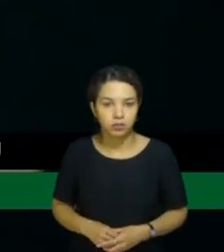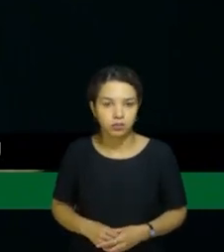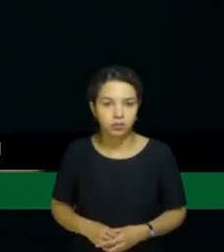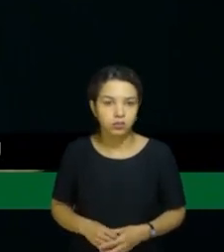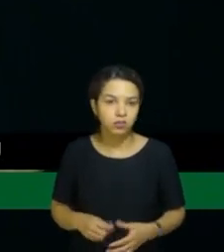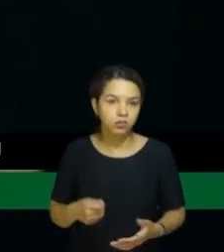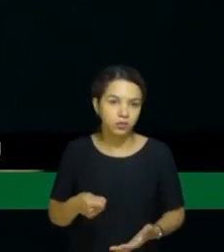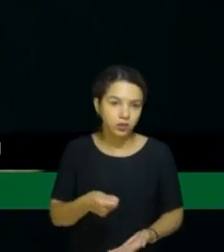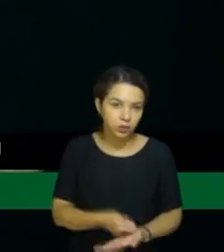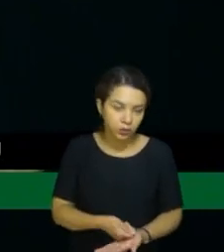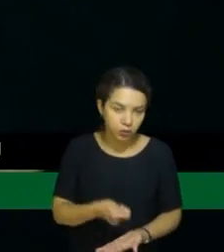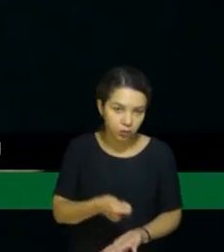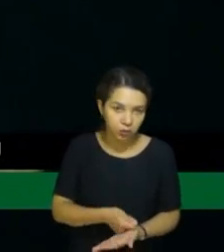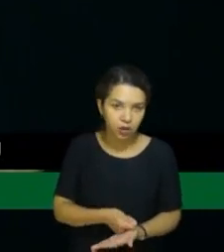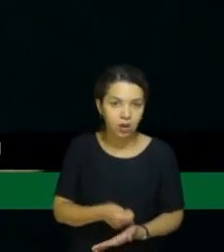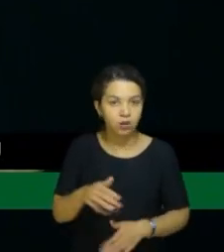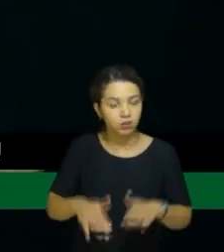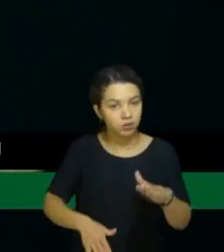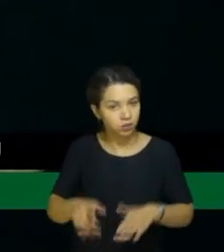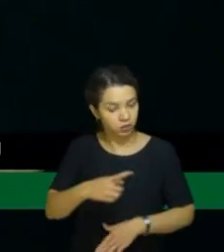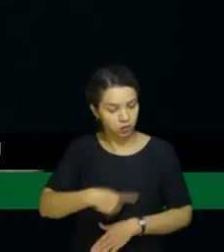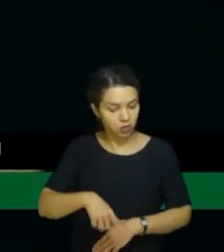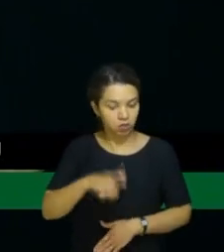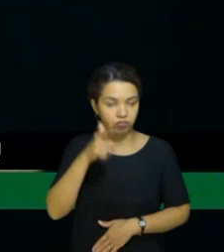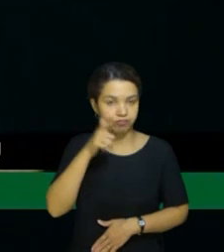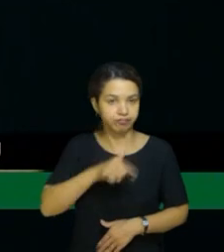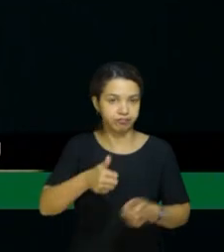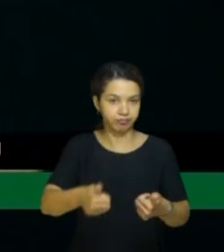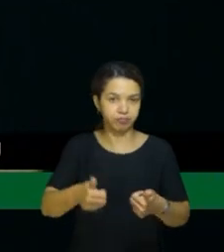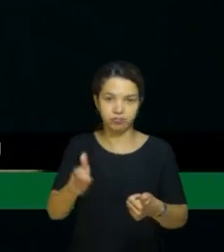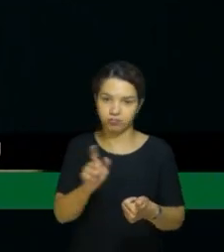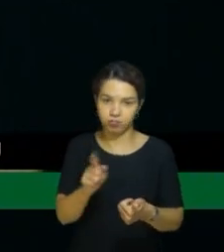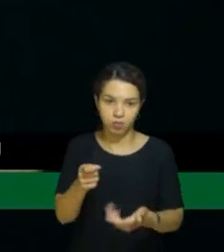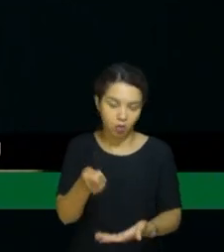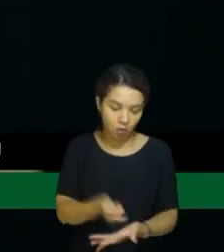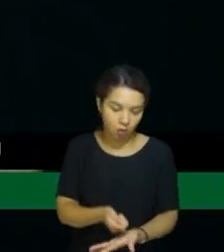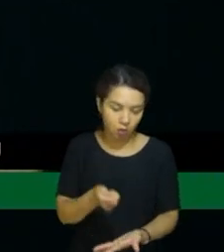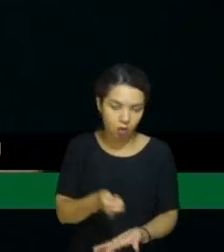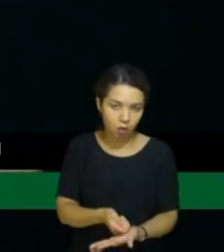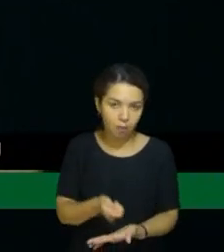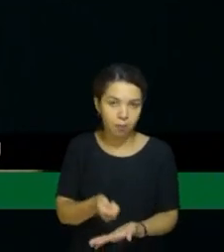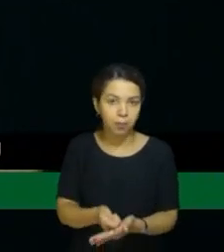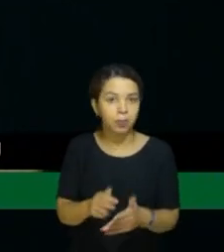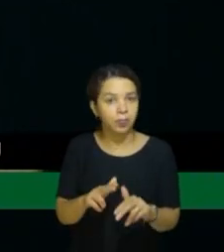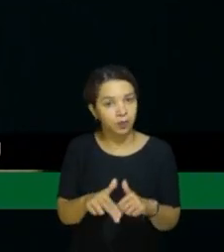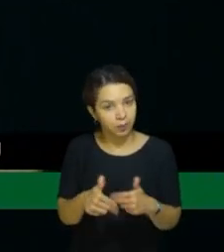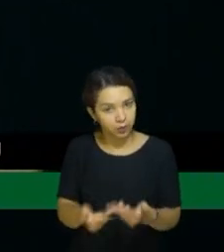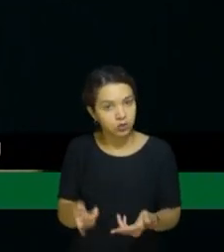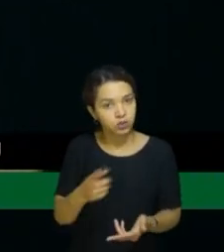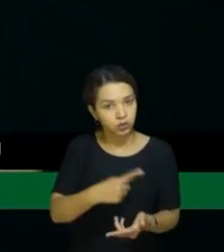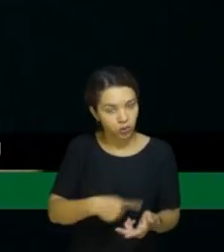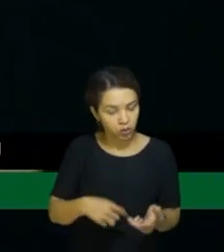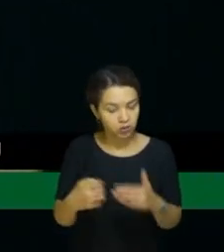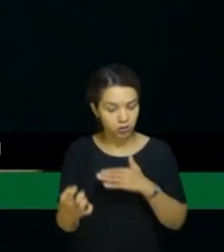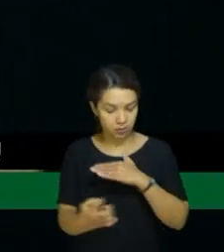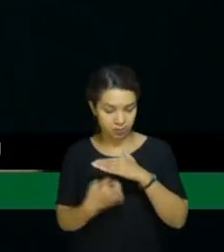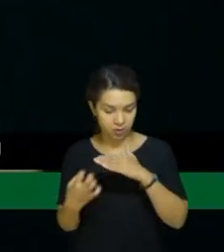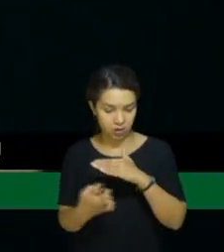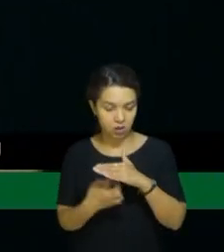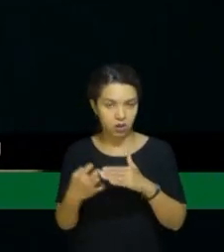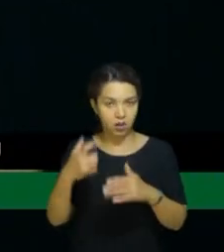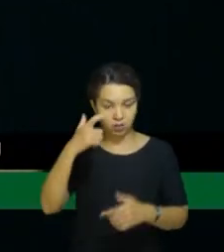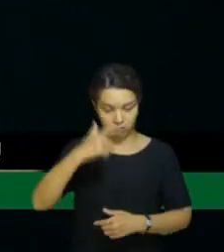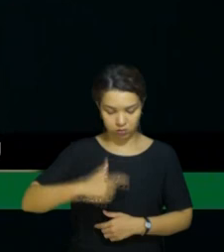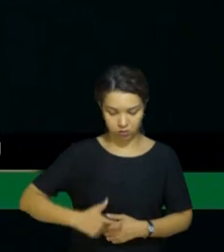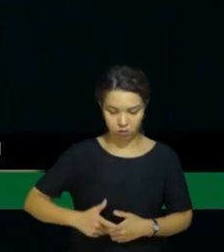cobrar e muitas vezes não temos sucesso nas cobranças que fazemos então nós somos sim grandes empresários não nos chamem de